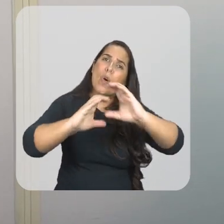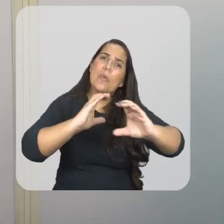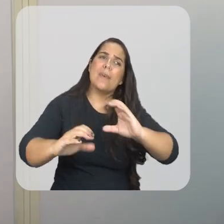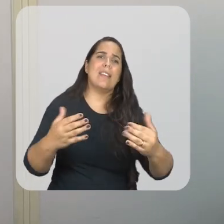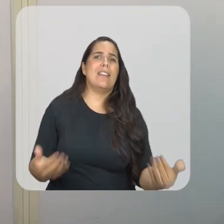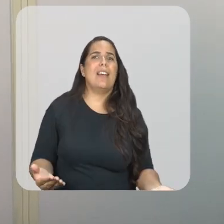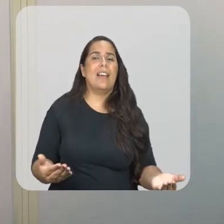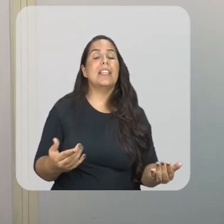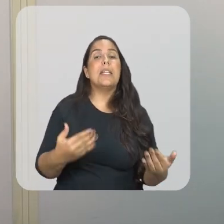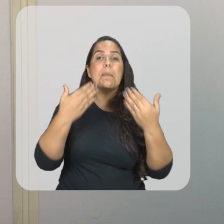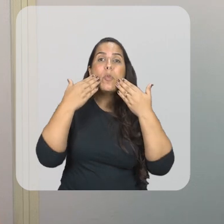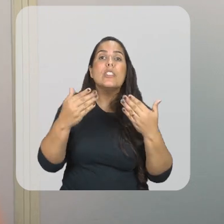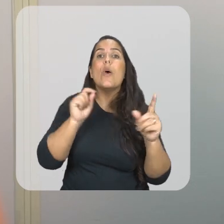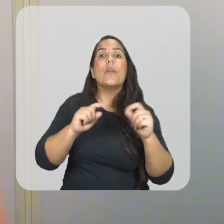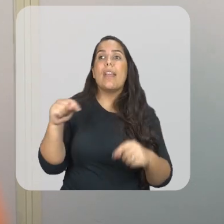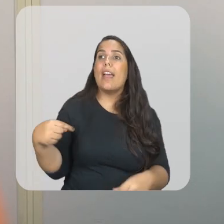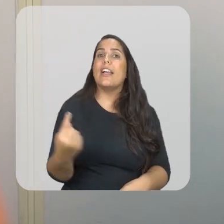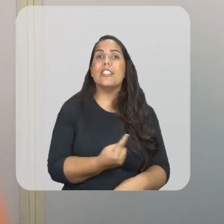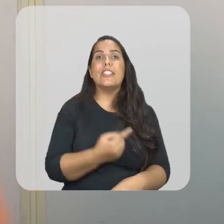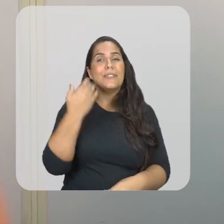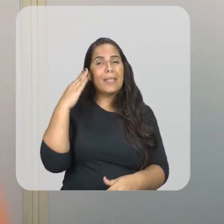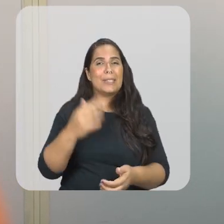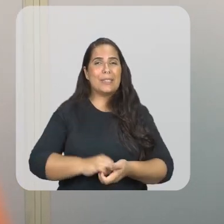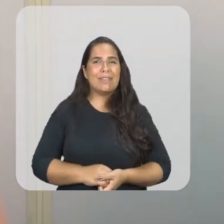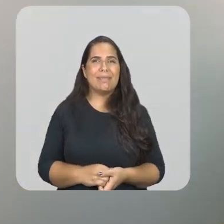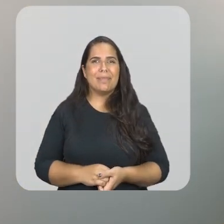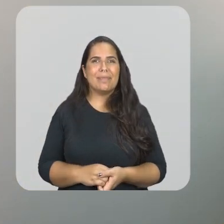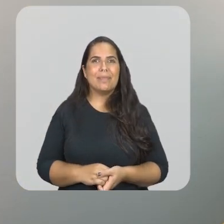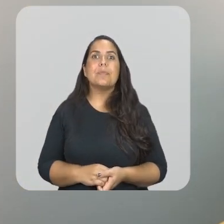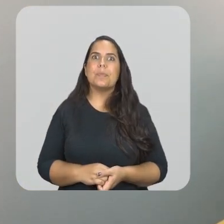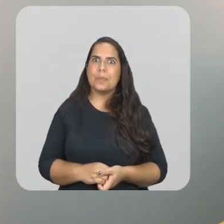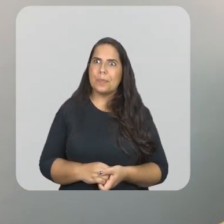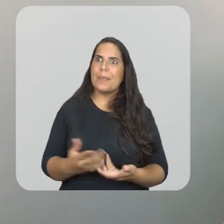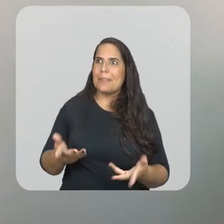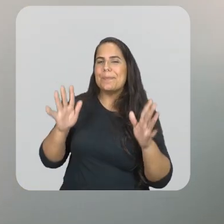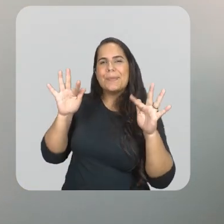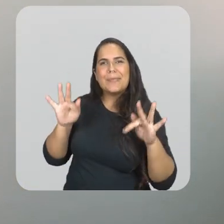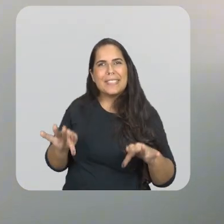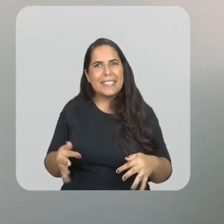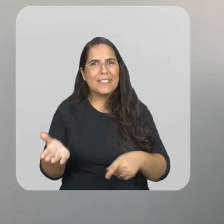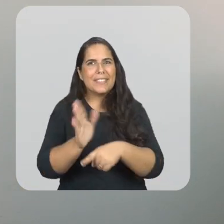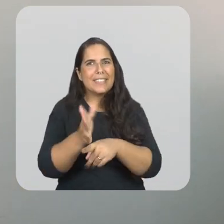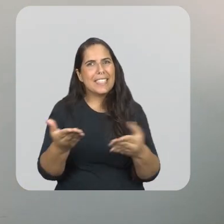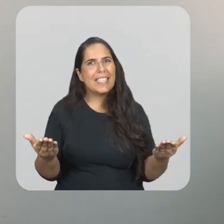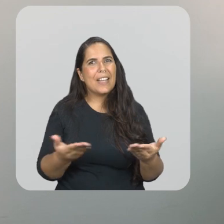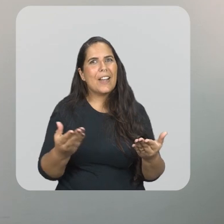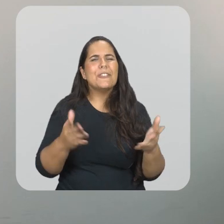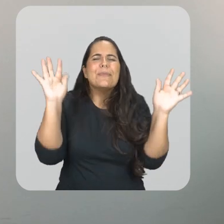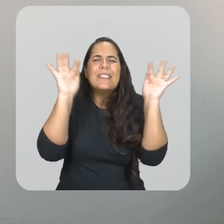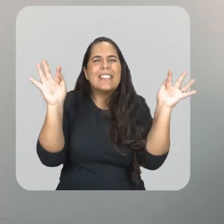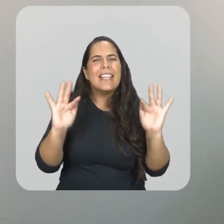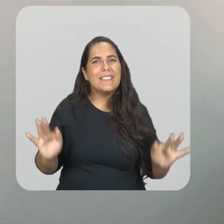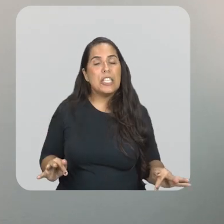comunicar e mostrar aquilo que a gente inventa. Assim encerro esse nosso episódio,